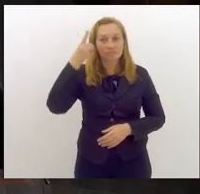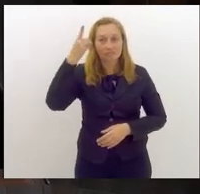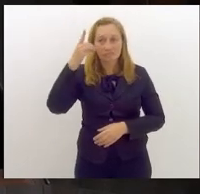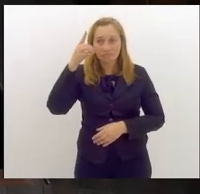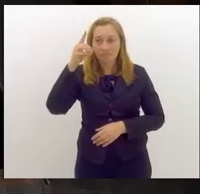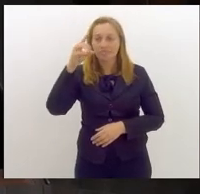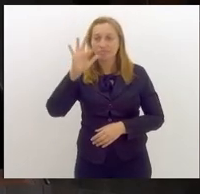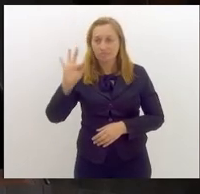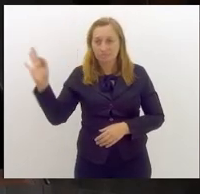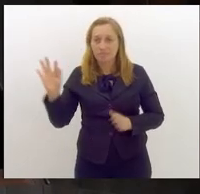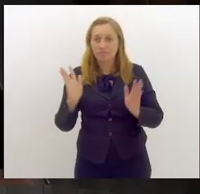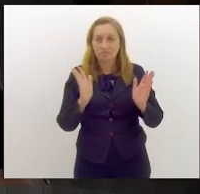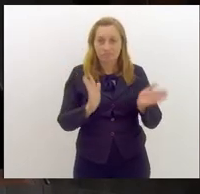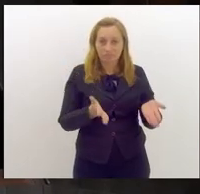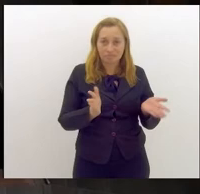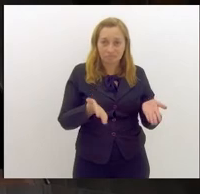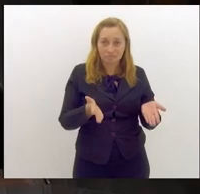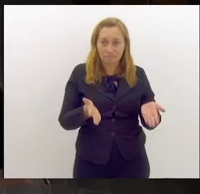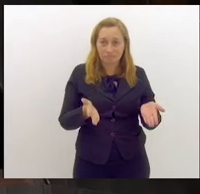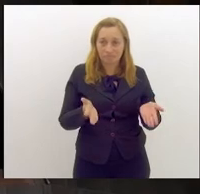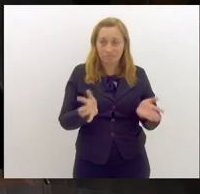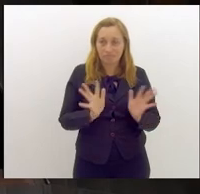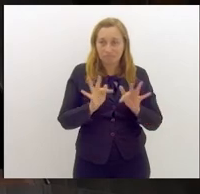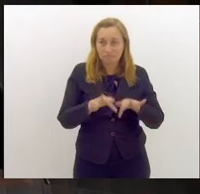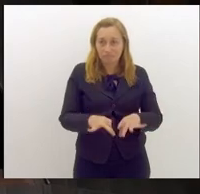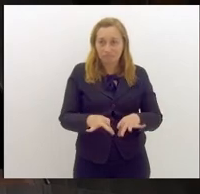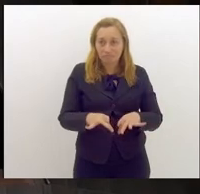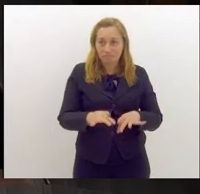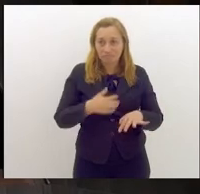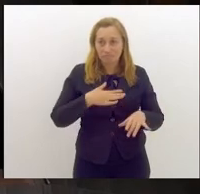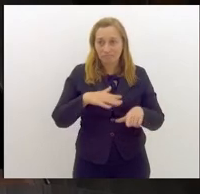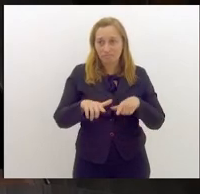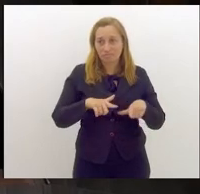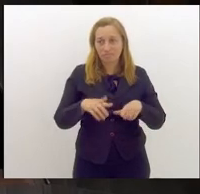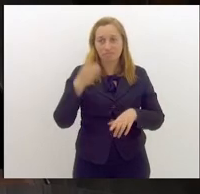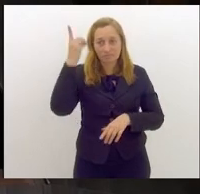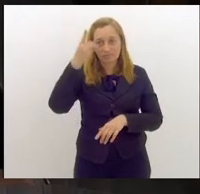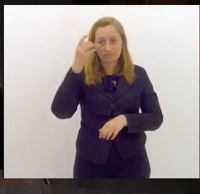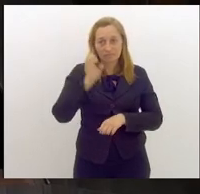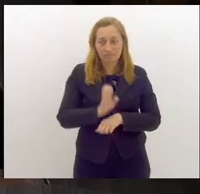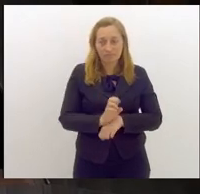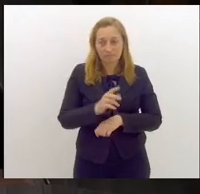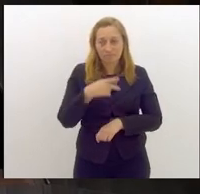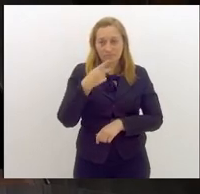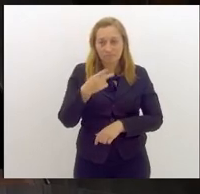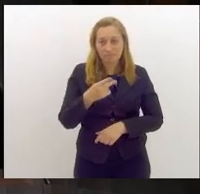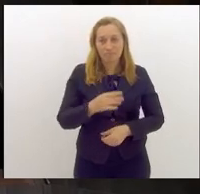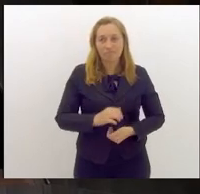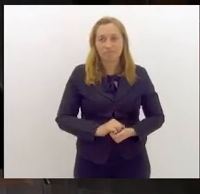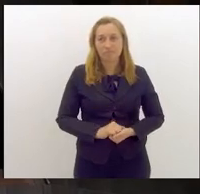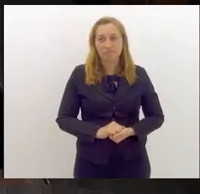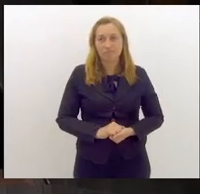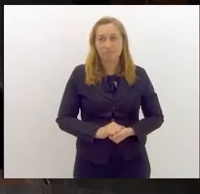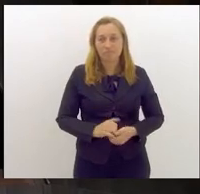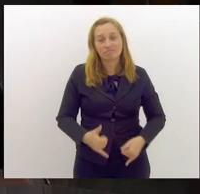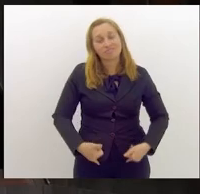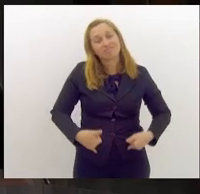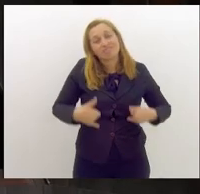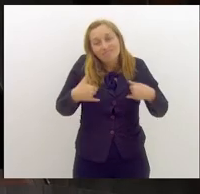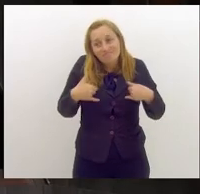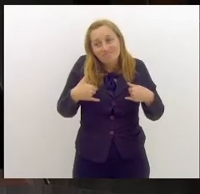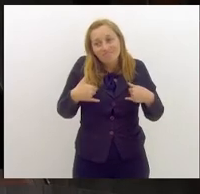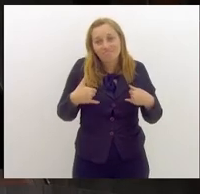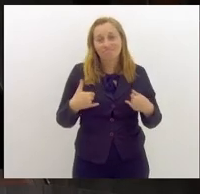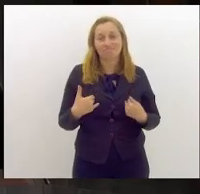e hoje tô terminando meu mandato deputado estadual dizendo o seguinte foi uma honra muito